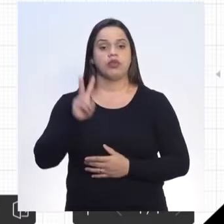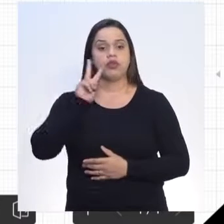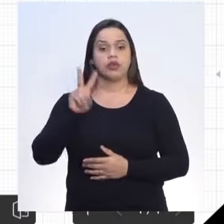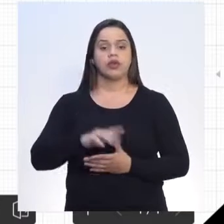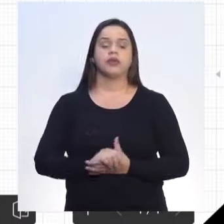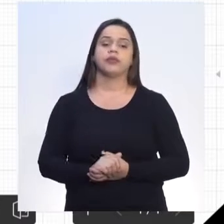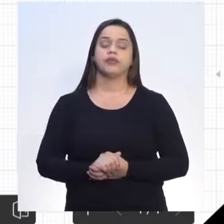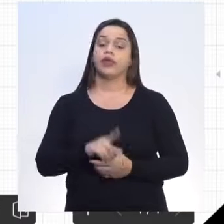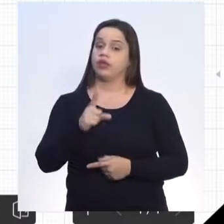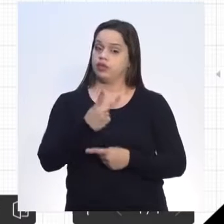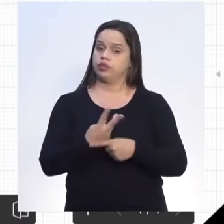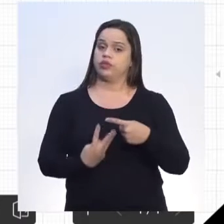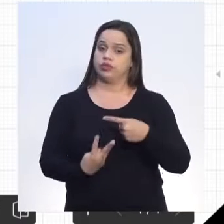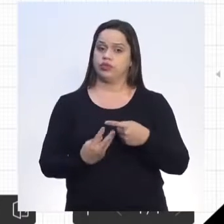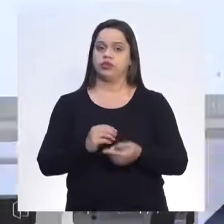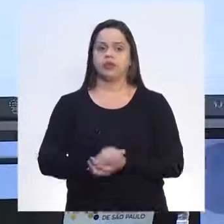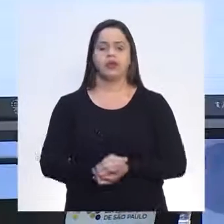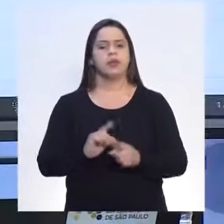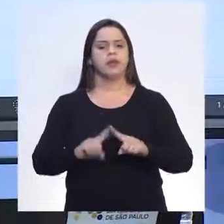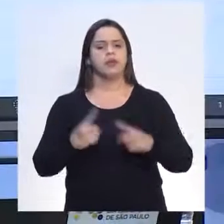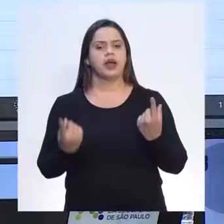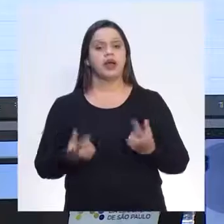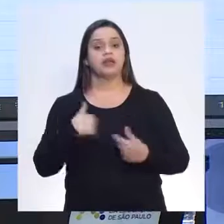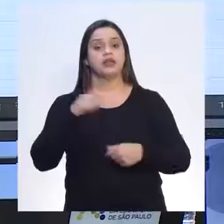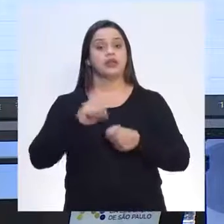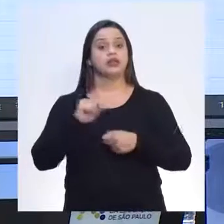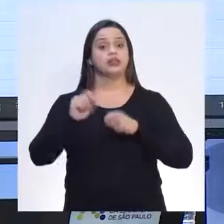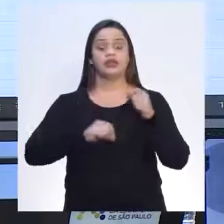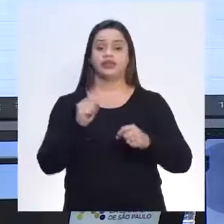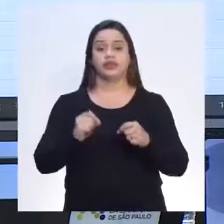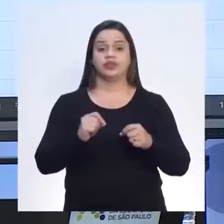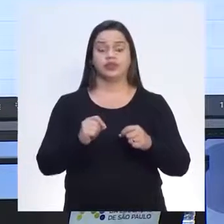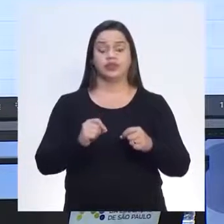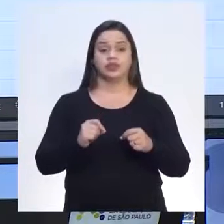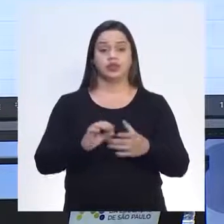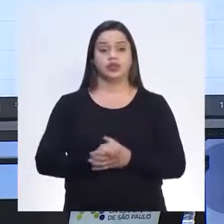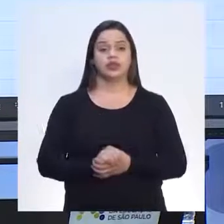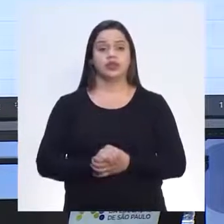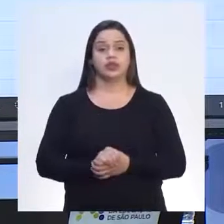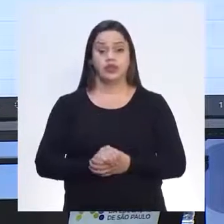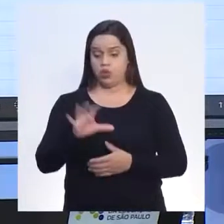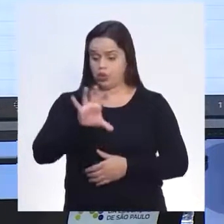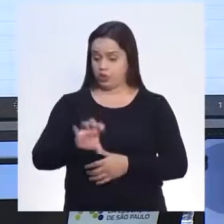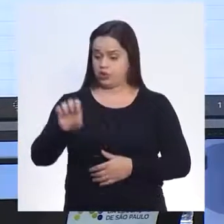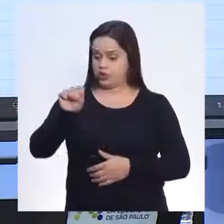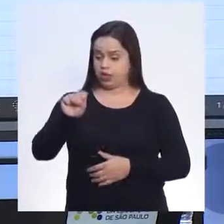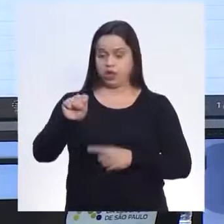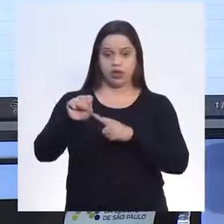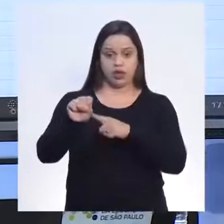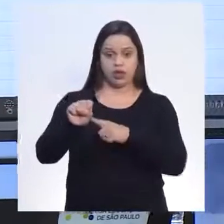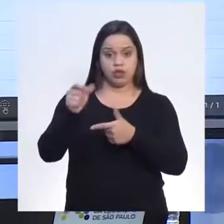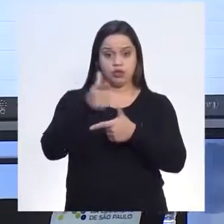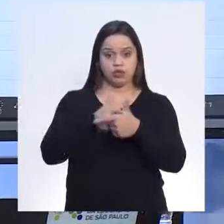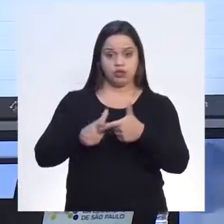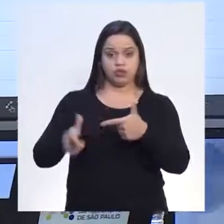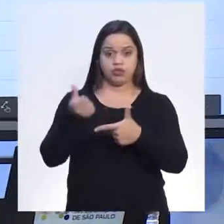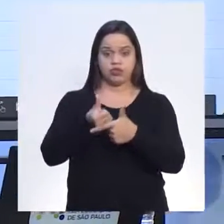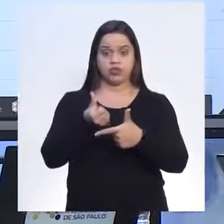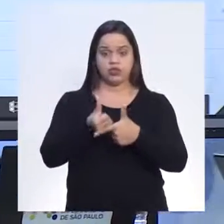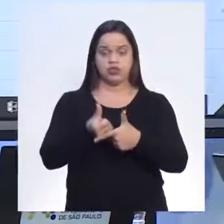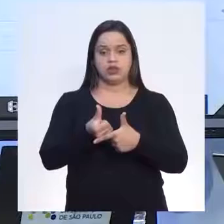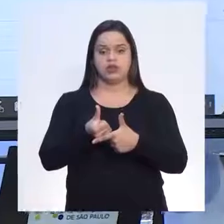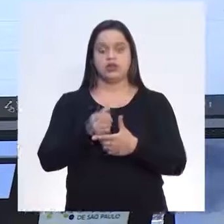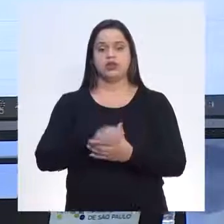viram é 2/3. Só que o que eu vou fazer? Eu vou pegar esse inteiro aí e dividir em 6 partes também, ó.